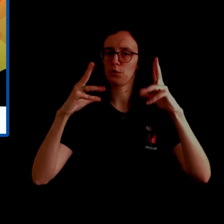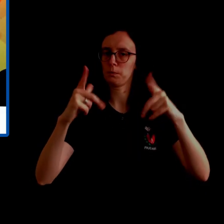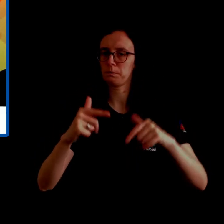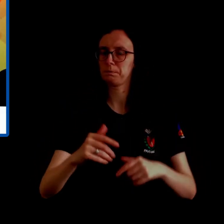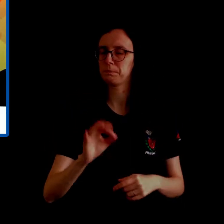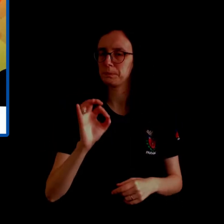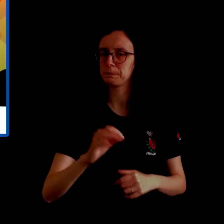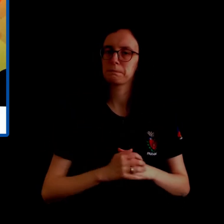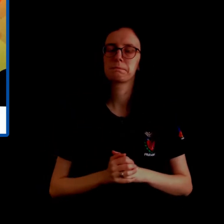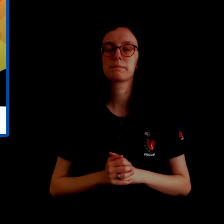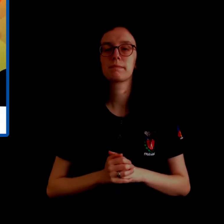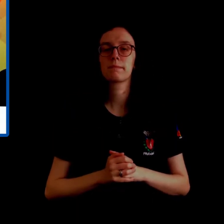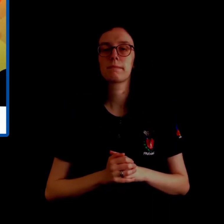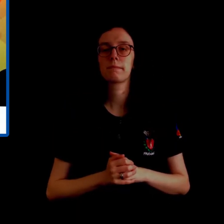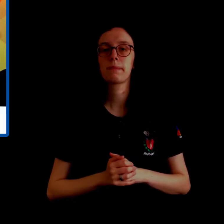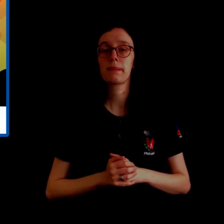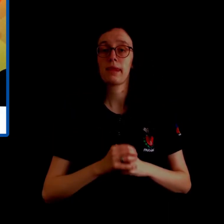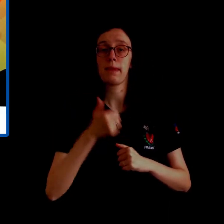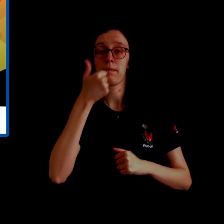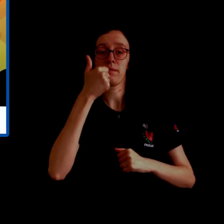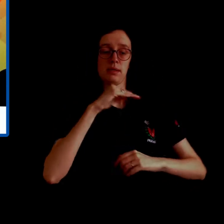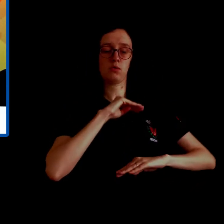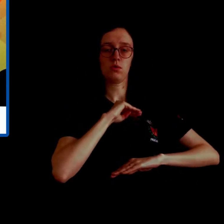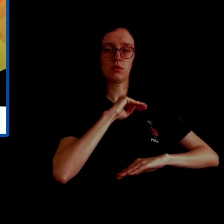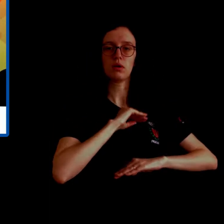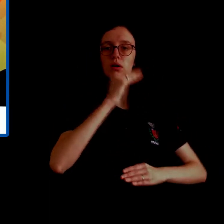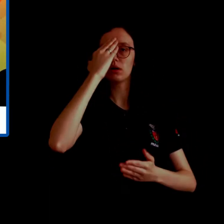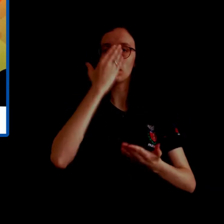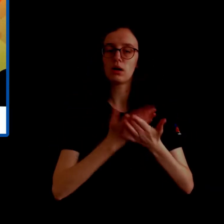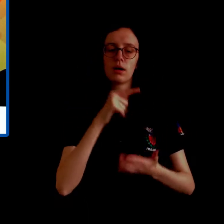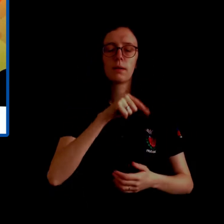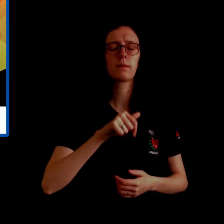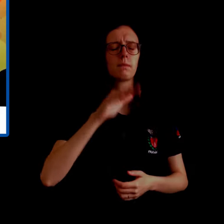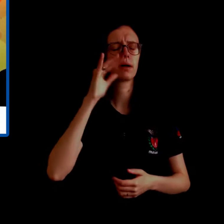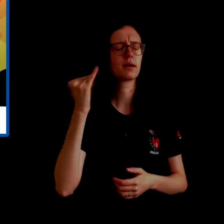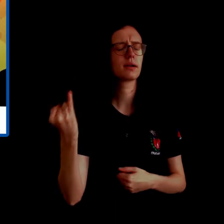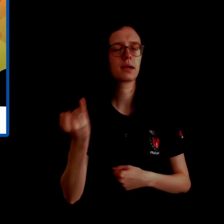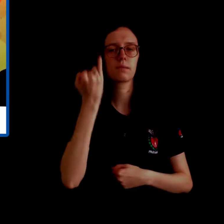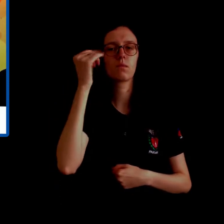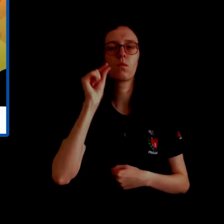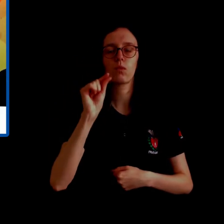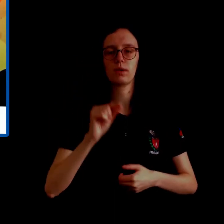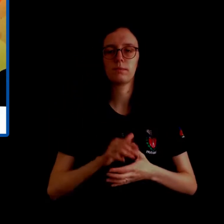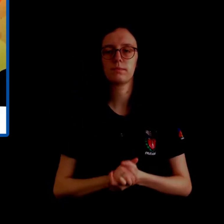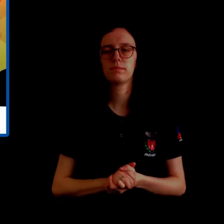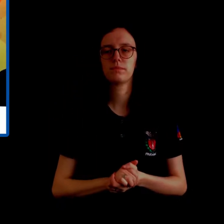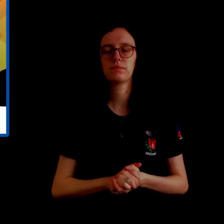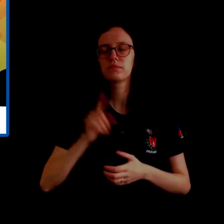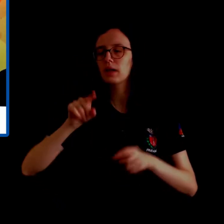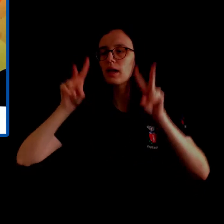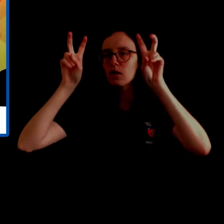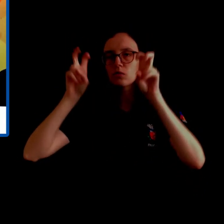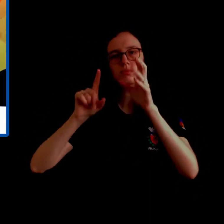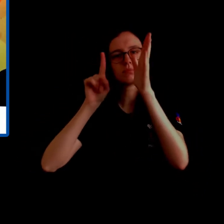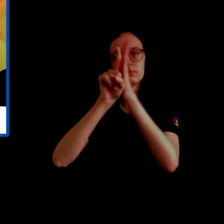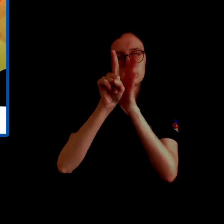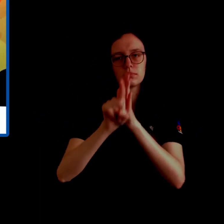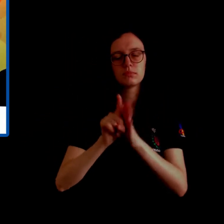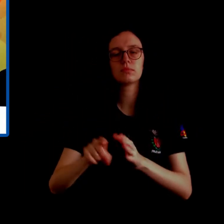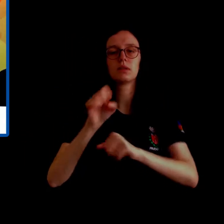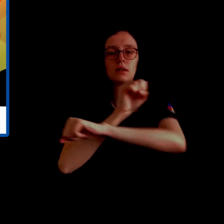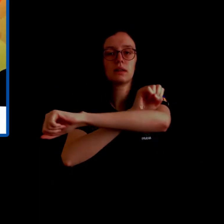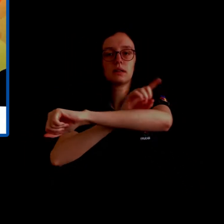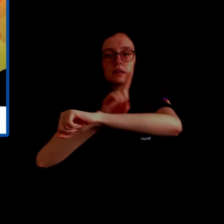certo? A primeira situação, que eu acho que é a situação mais importante, é a questão dos formulários que a